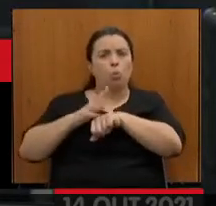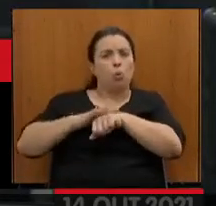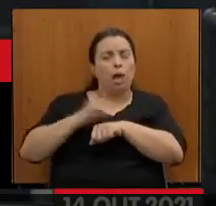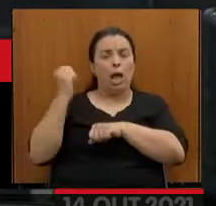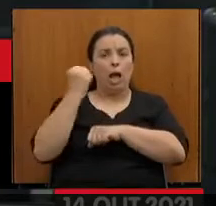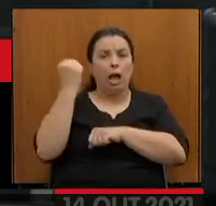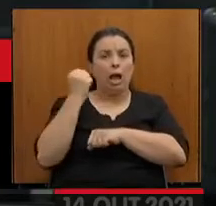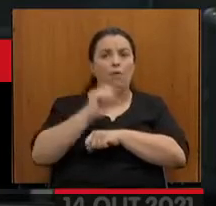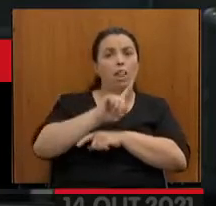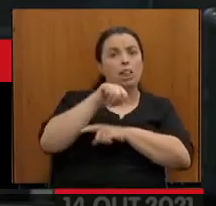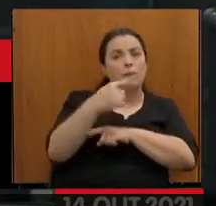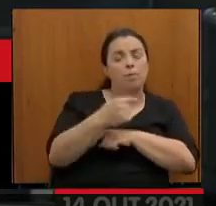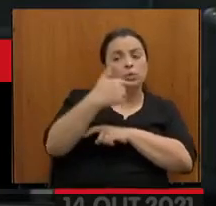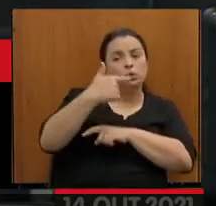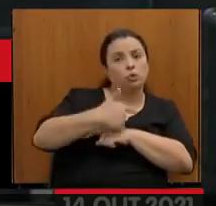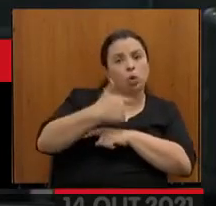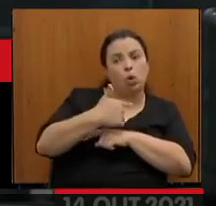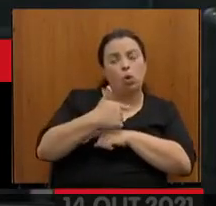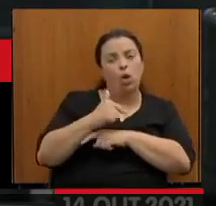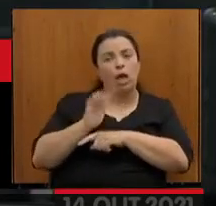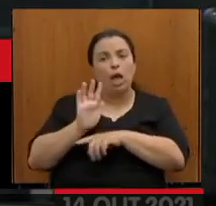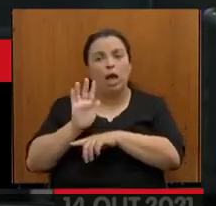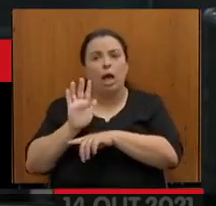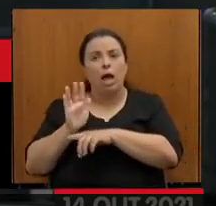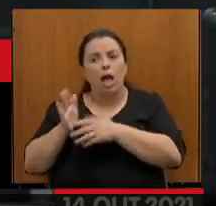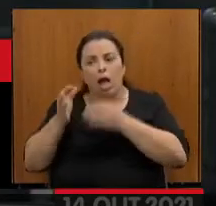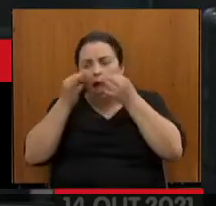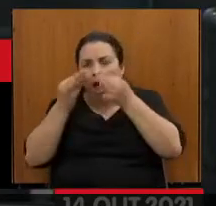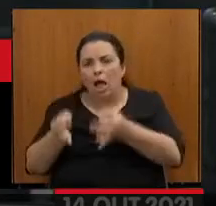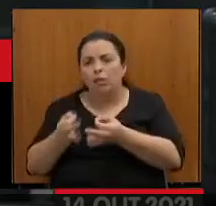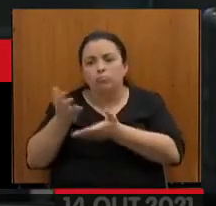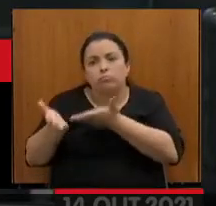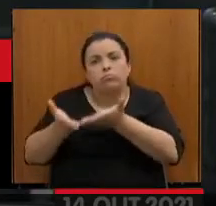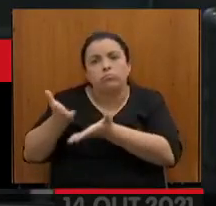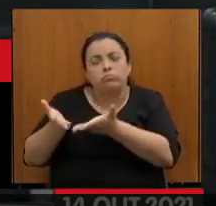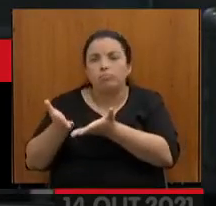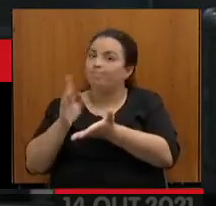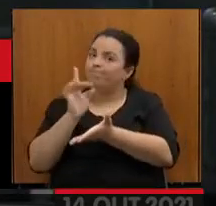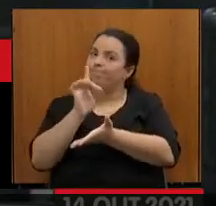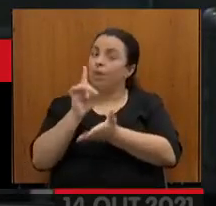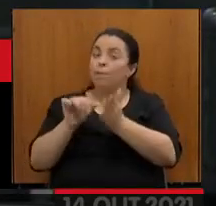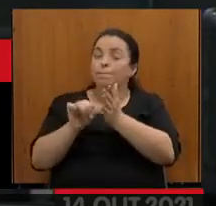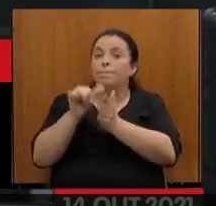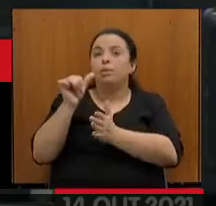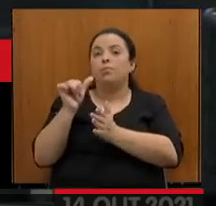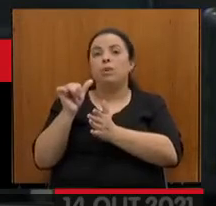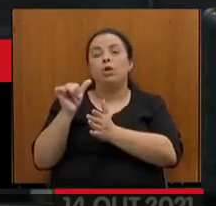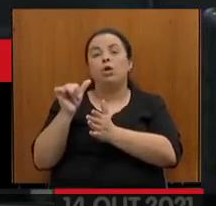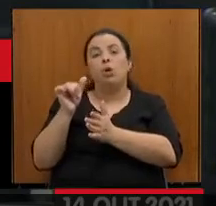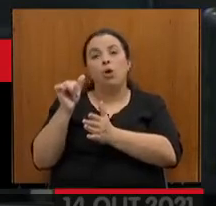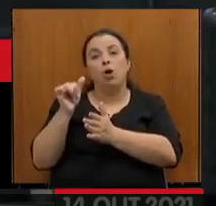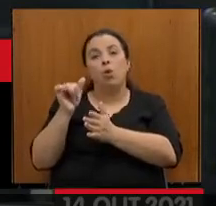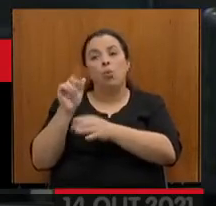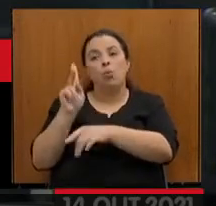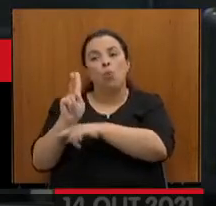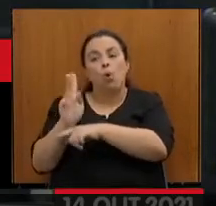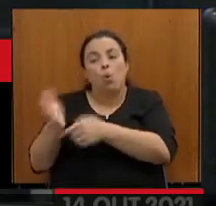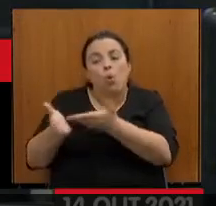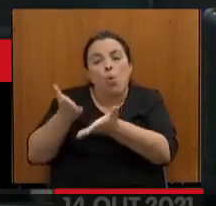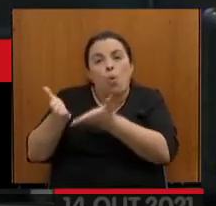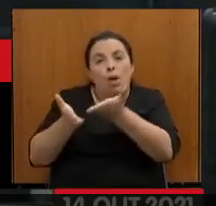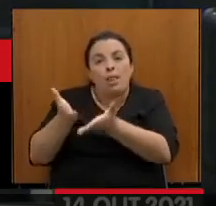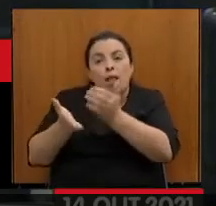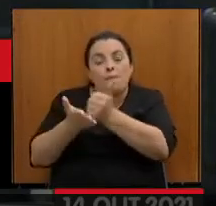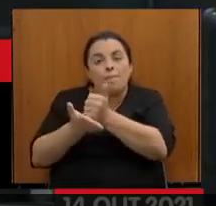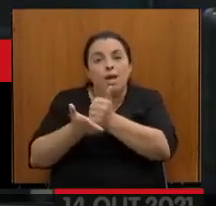que pode ser individualizado, pode ser familiar. As equipes de saúde da família estão próximos àquelas cidadãs e